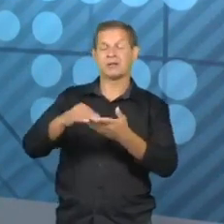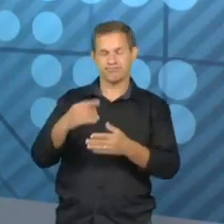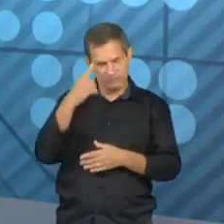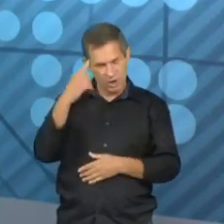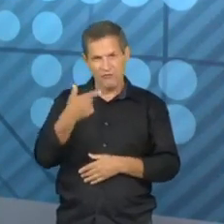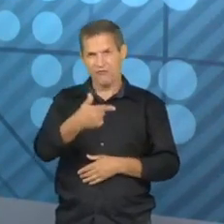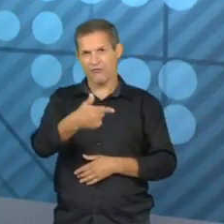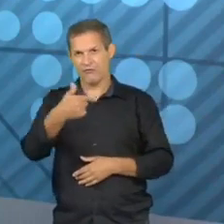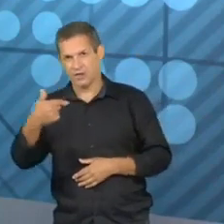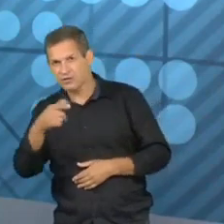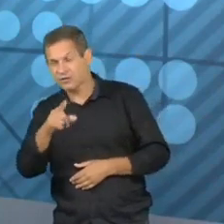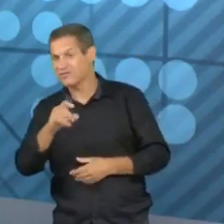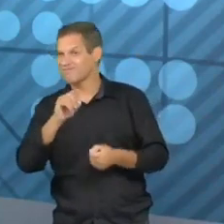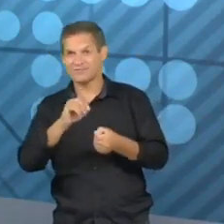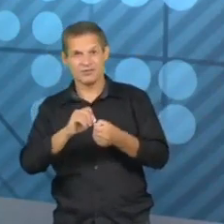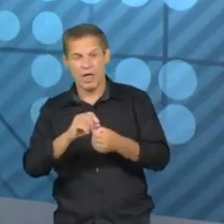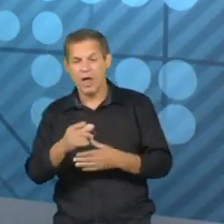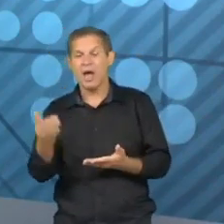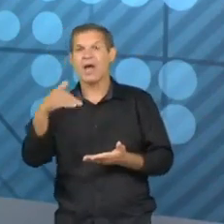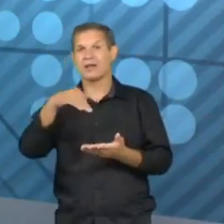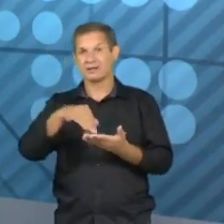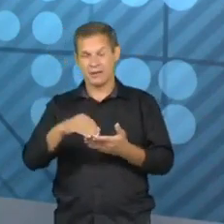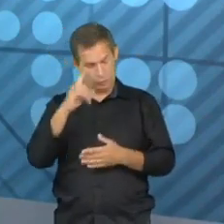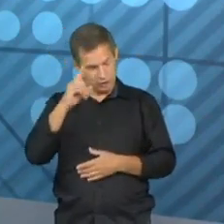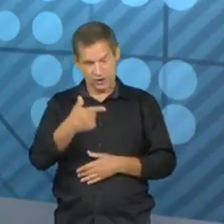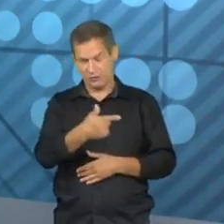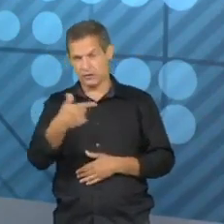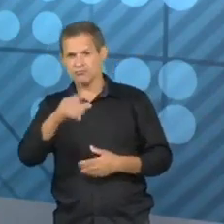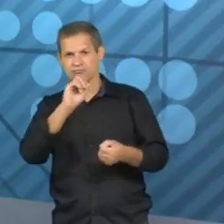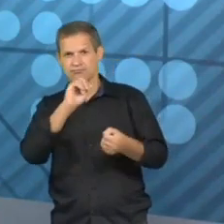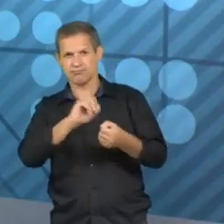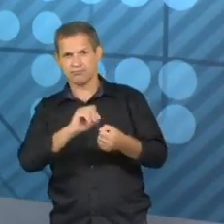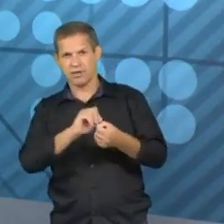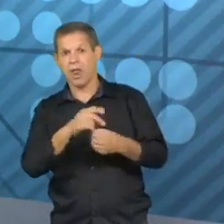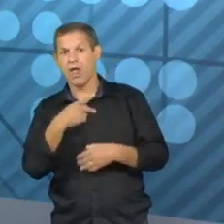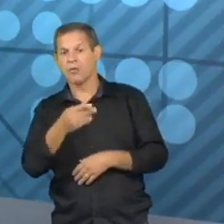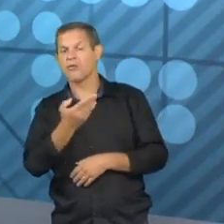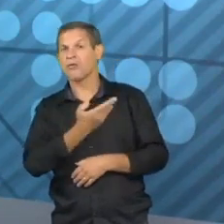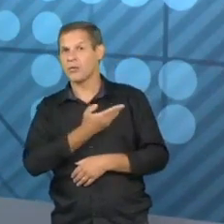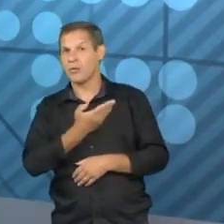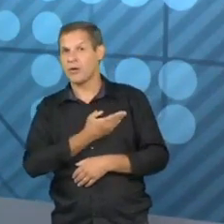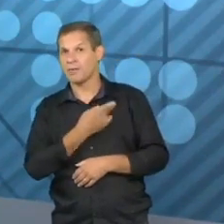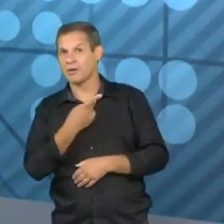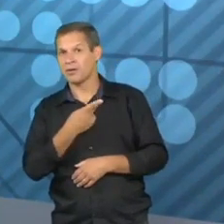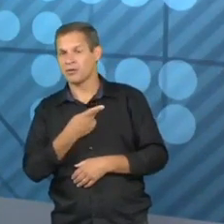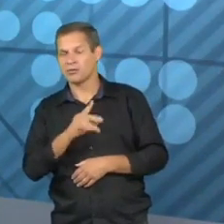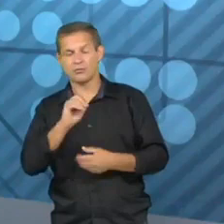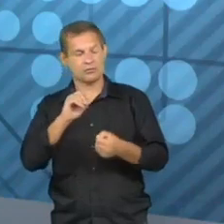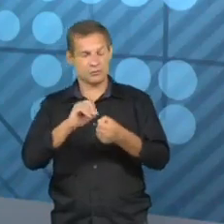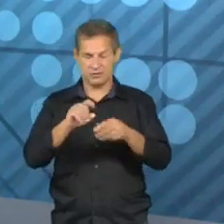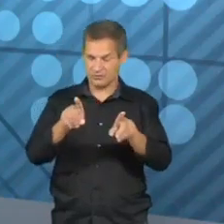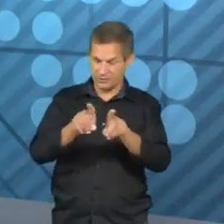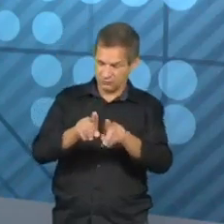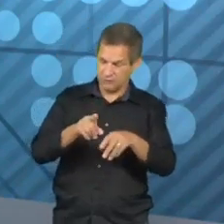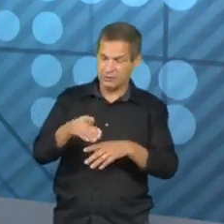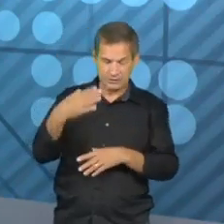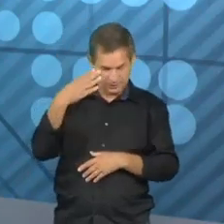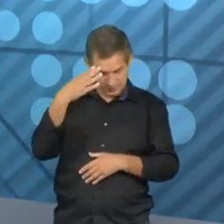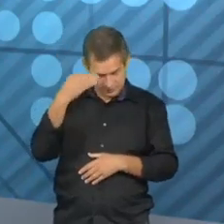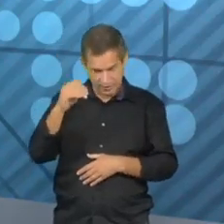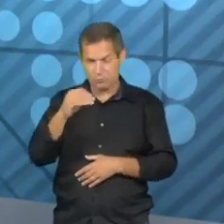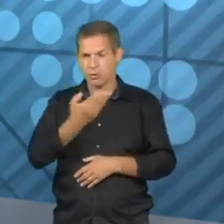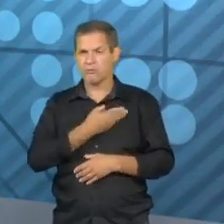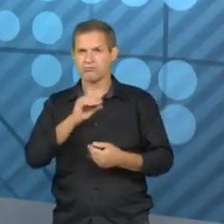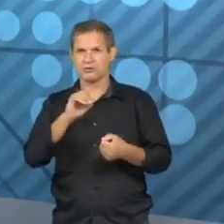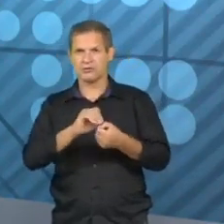22. Então, se você não fez, tem até o dia 22 para fazer. Se o seu colega, a sua colega não fizeram, você sabe que eles não